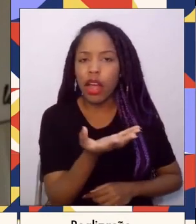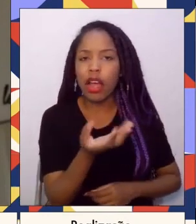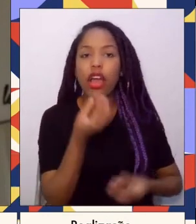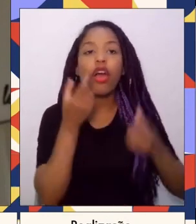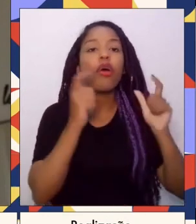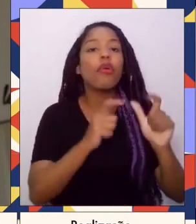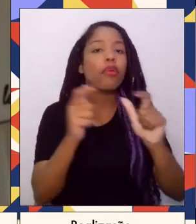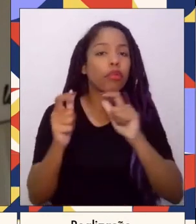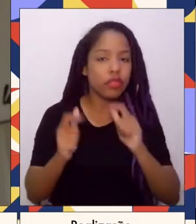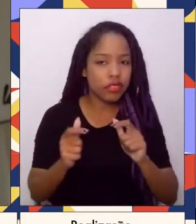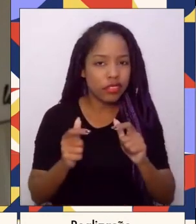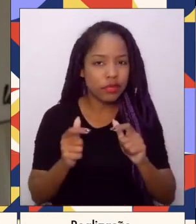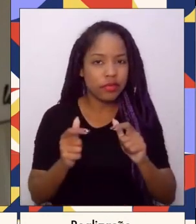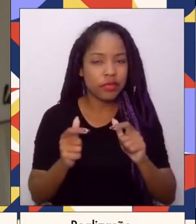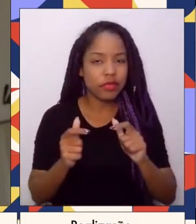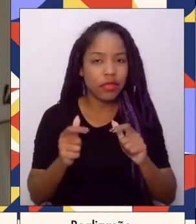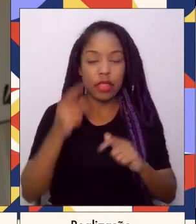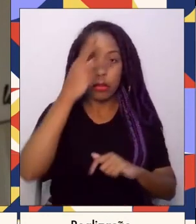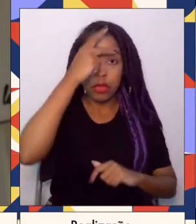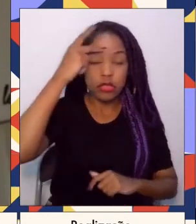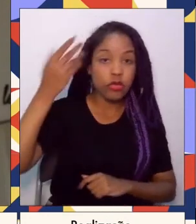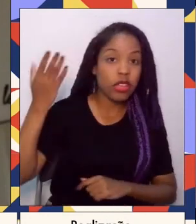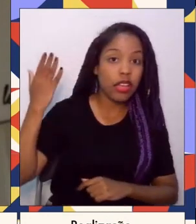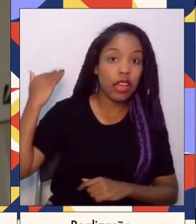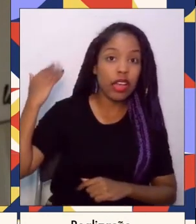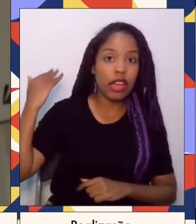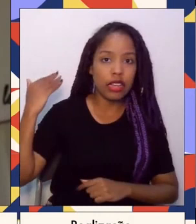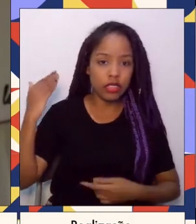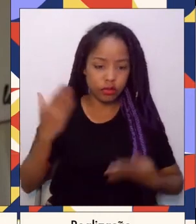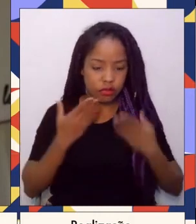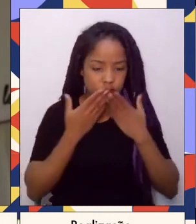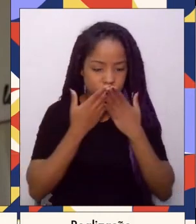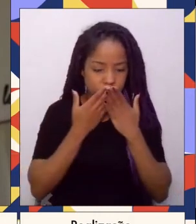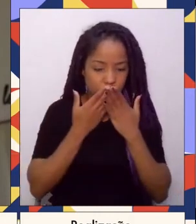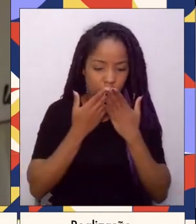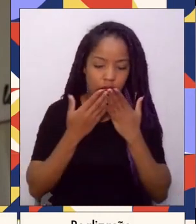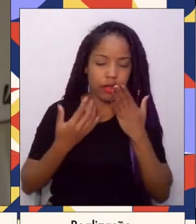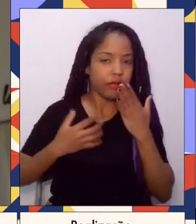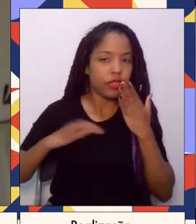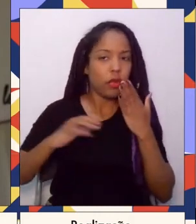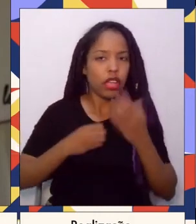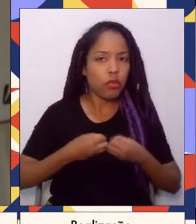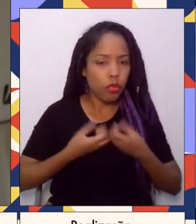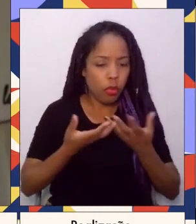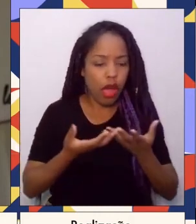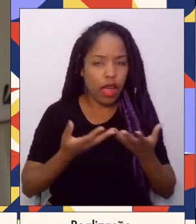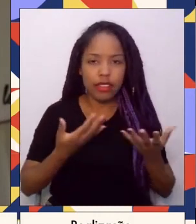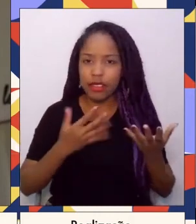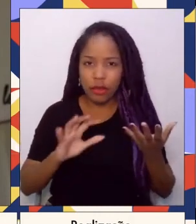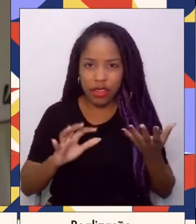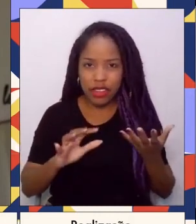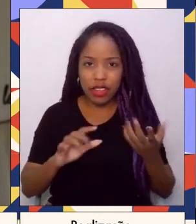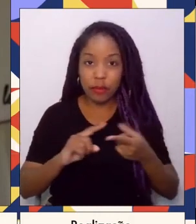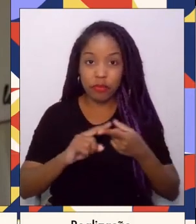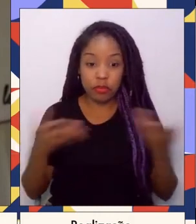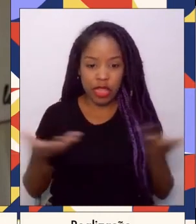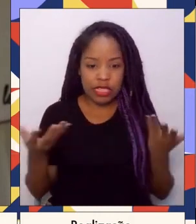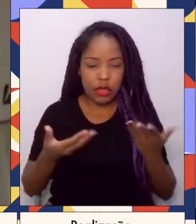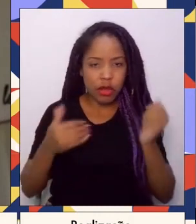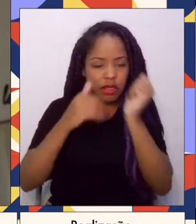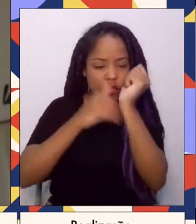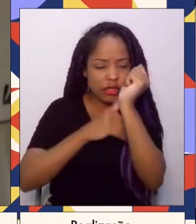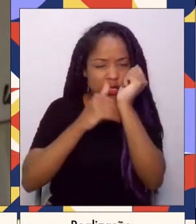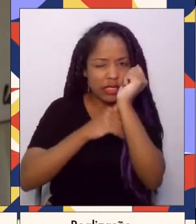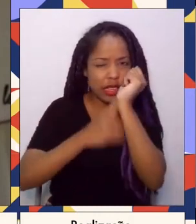às vezes não se sentiam na Liberdade de fazer determinadas expressões usam do Anonimato para usar essas mídias esses